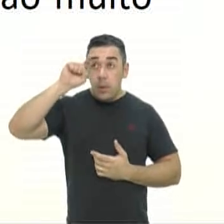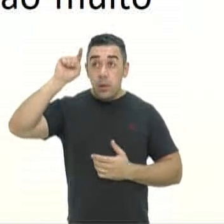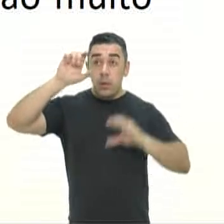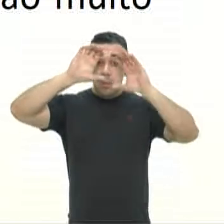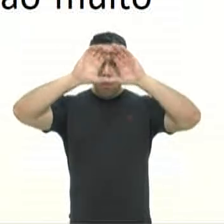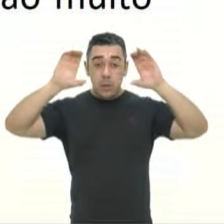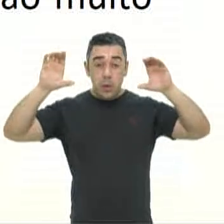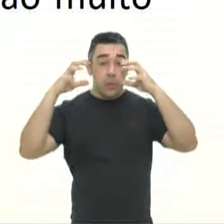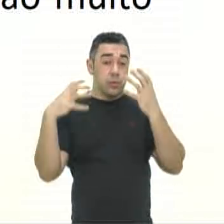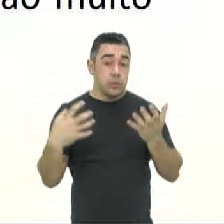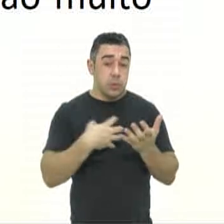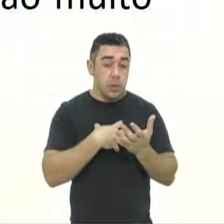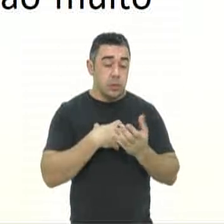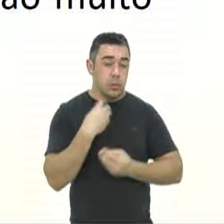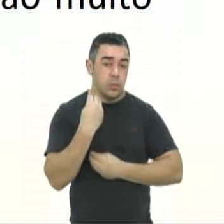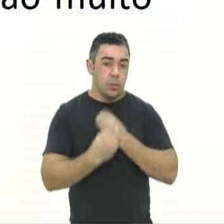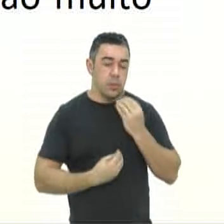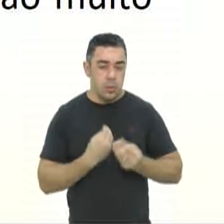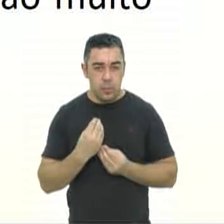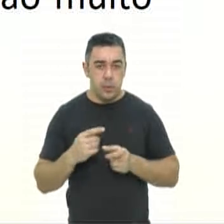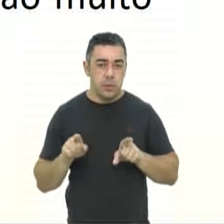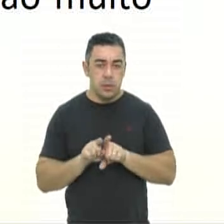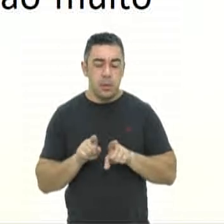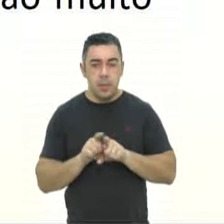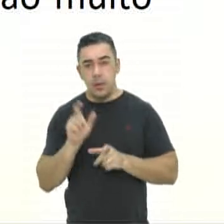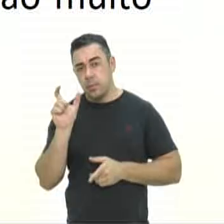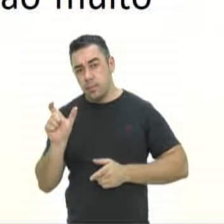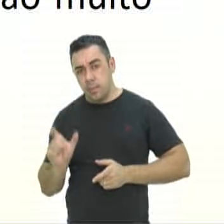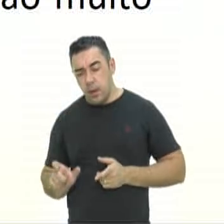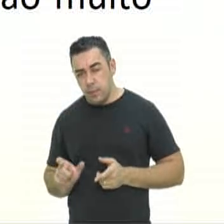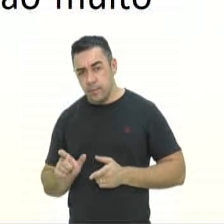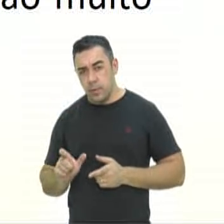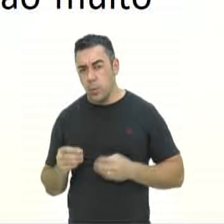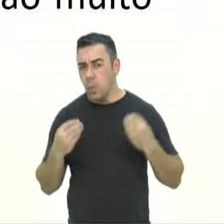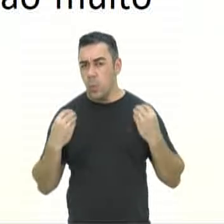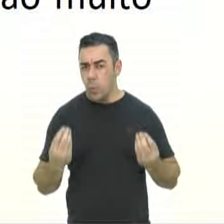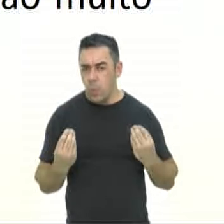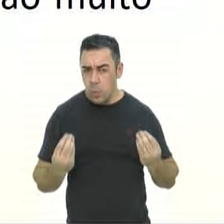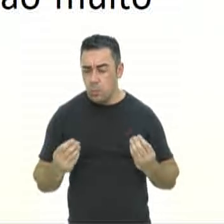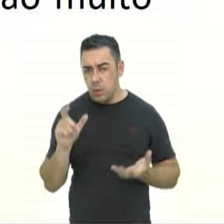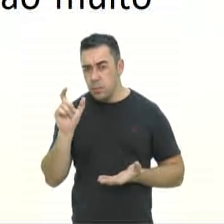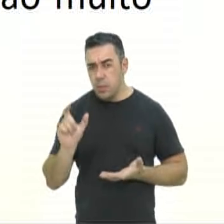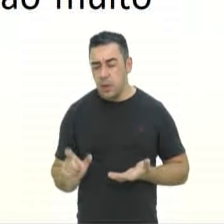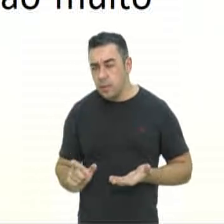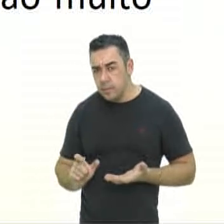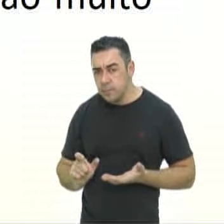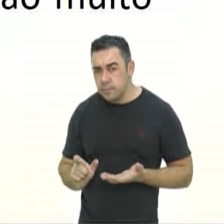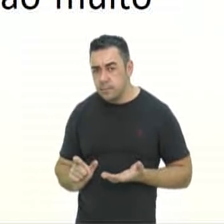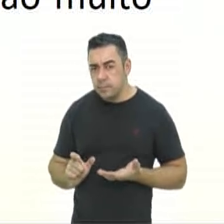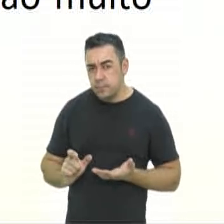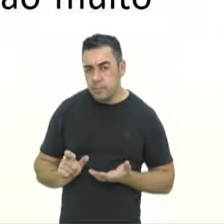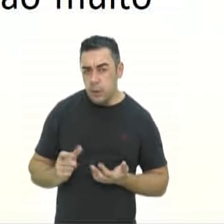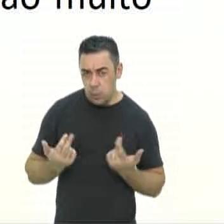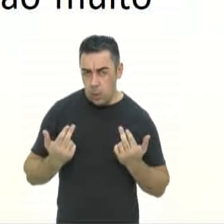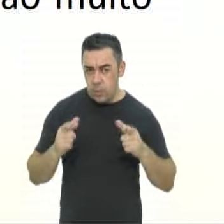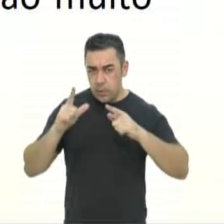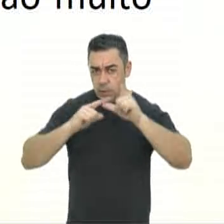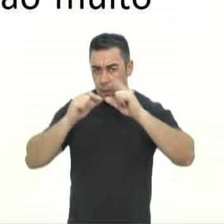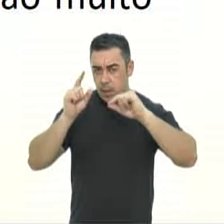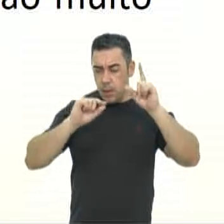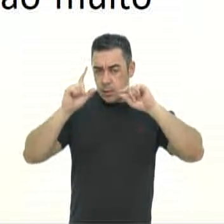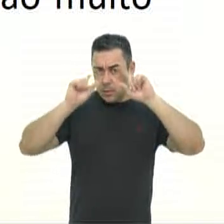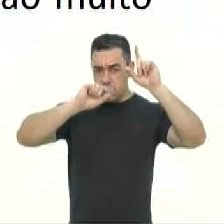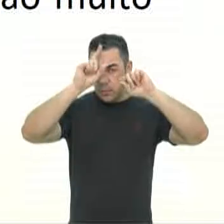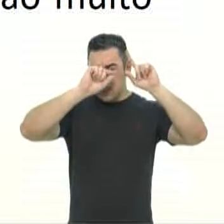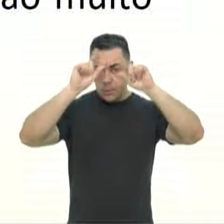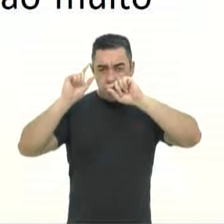da disposição e também o das palavras. Como hão de ser as palavras? Como as estrelas?